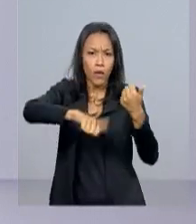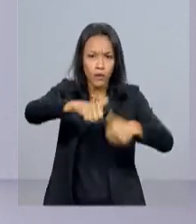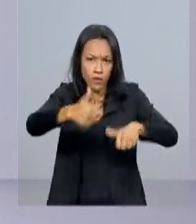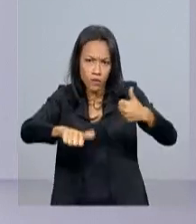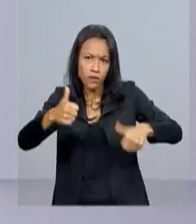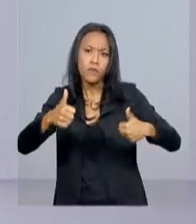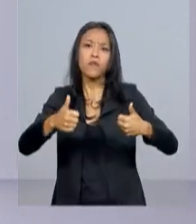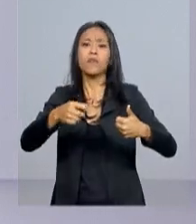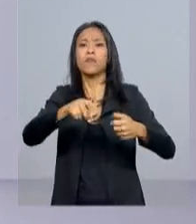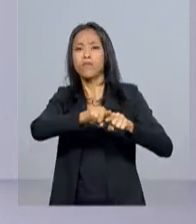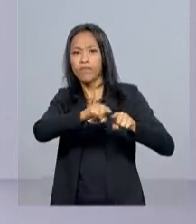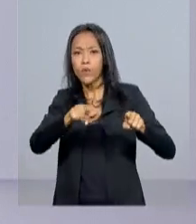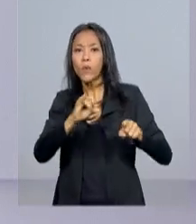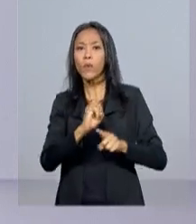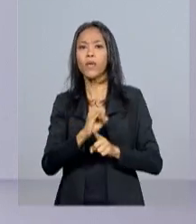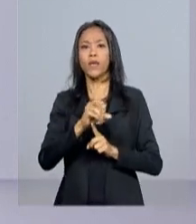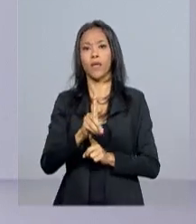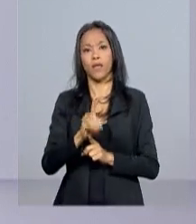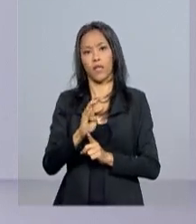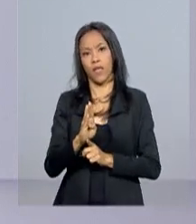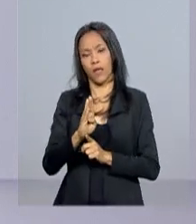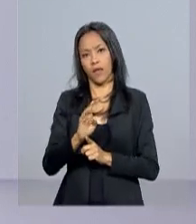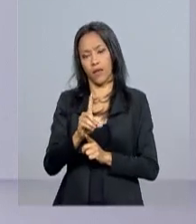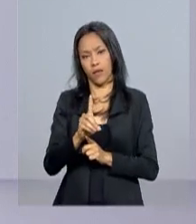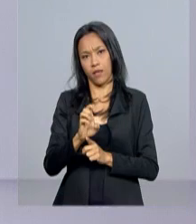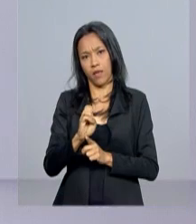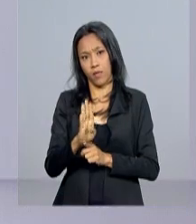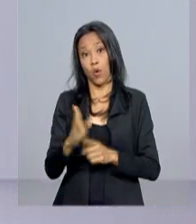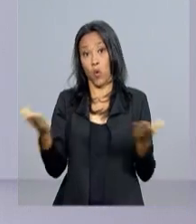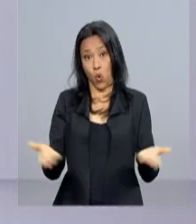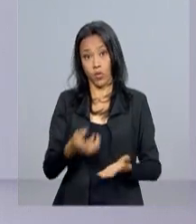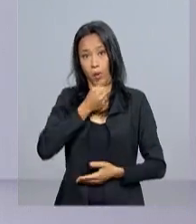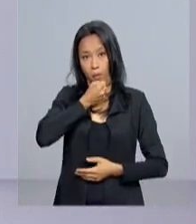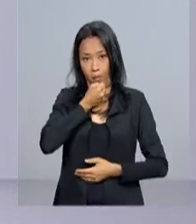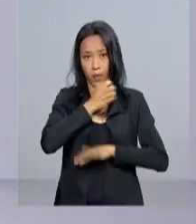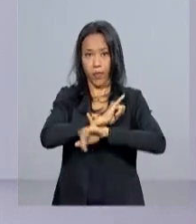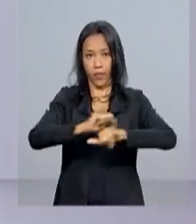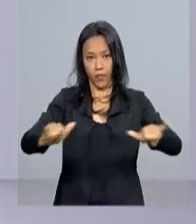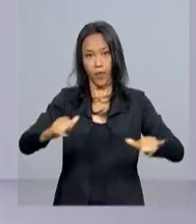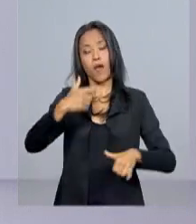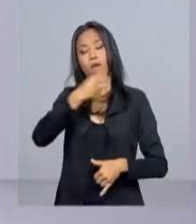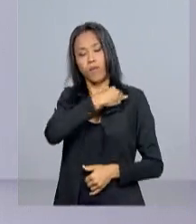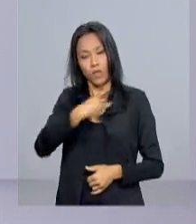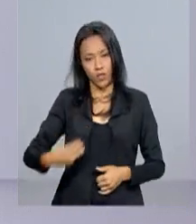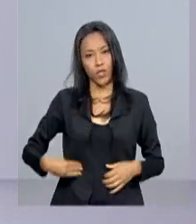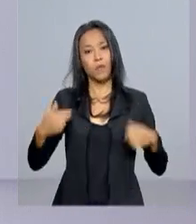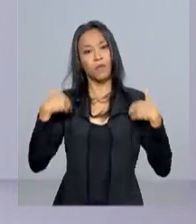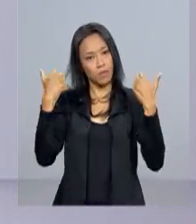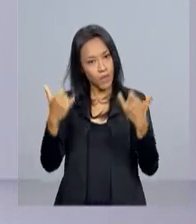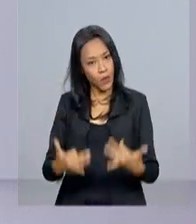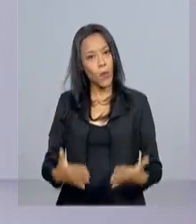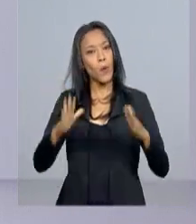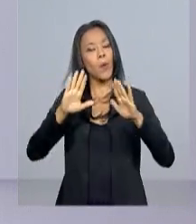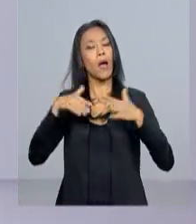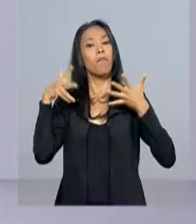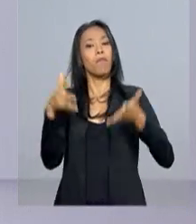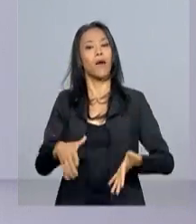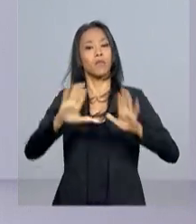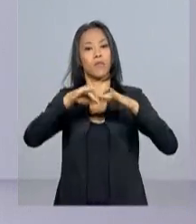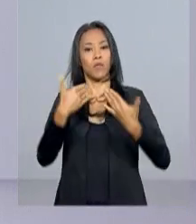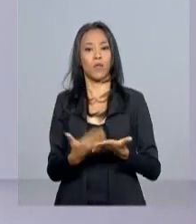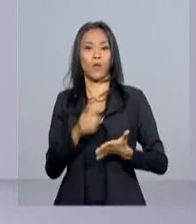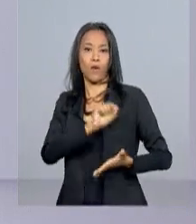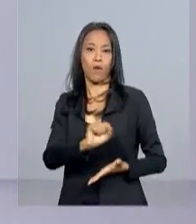IDEB. Durante a coletiva, hoje de manhã, o ministro da Educação destacou o alto índice de participação das escolas em todo o Brasil